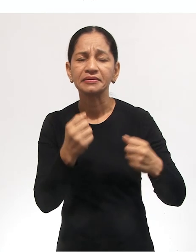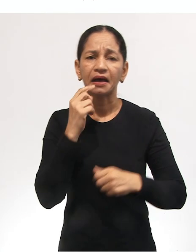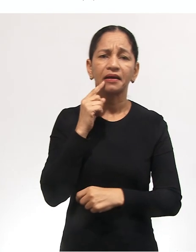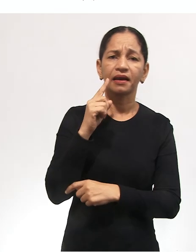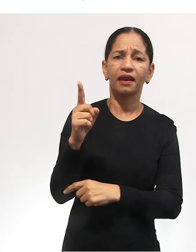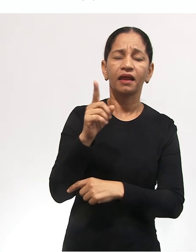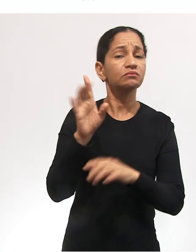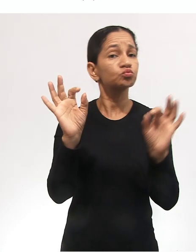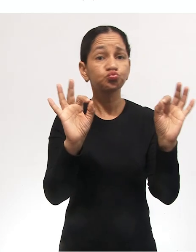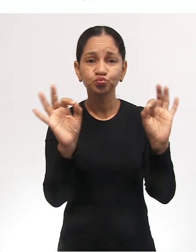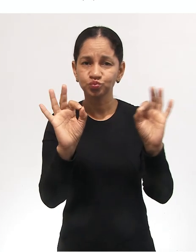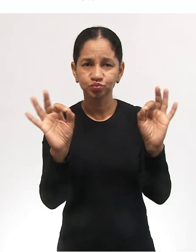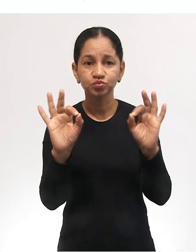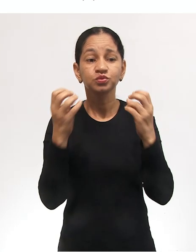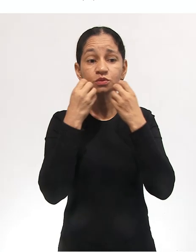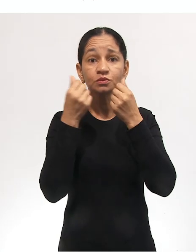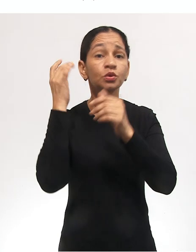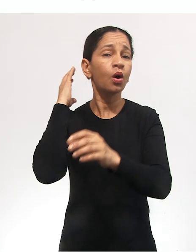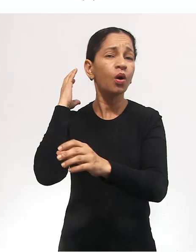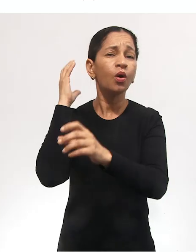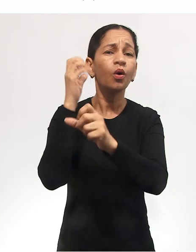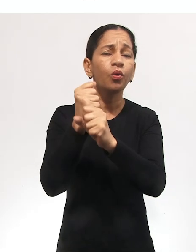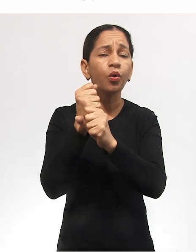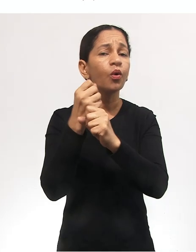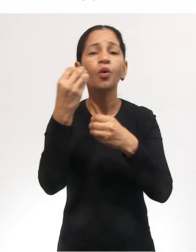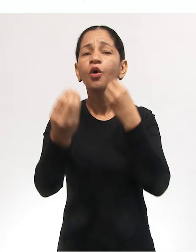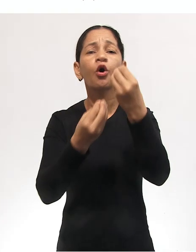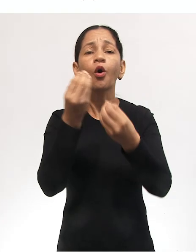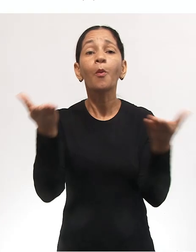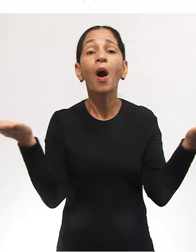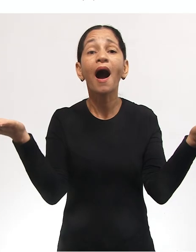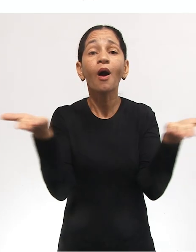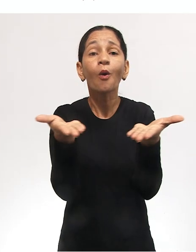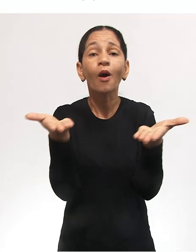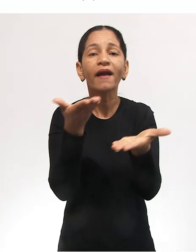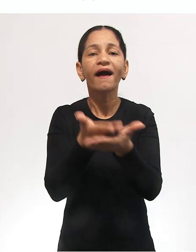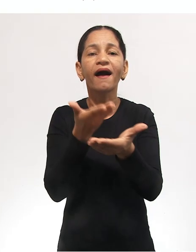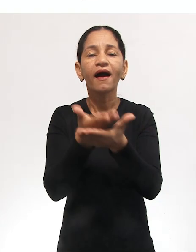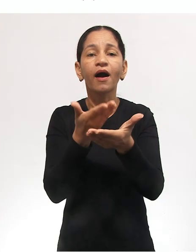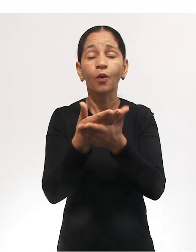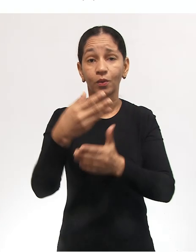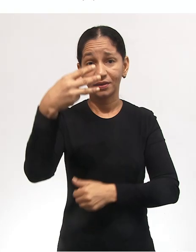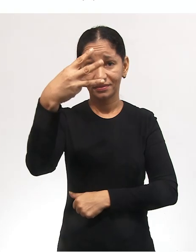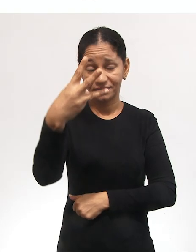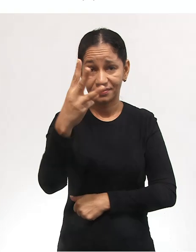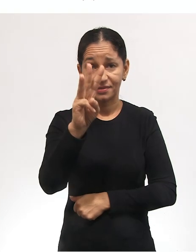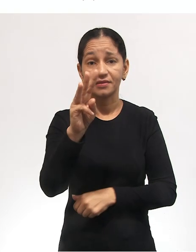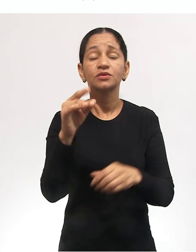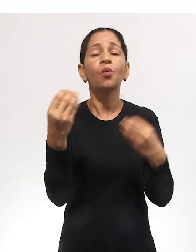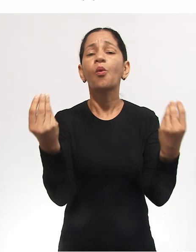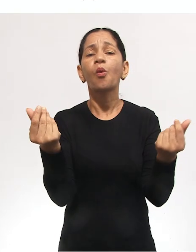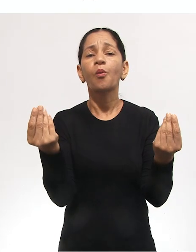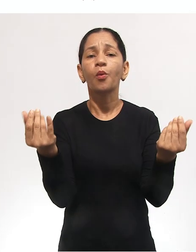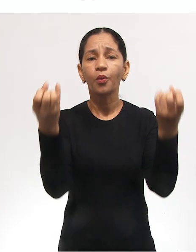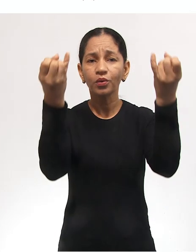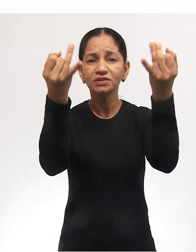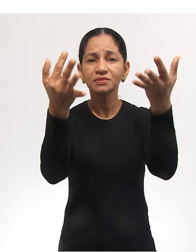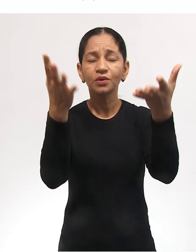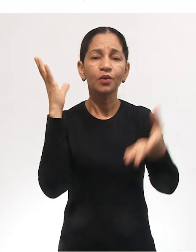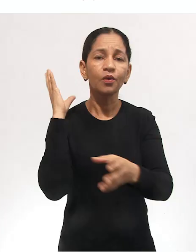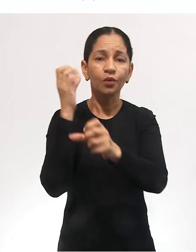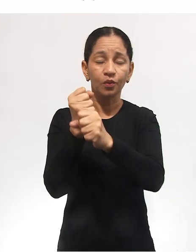saúde. Então, vamos recapitular rapidamente o que a gente viu nessa nossa aula número 3. Então, nós falamos um pouquinho